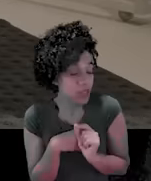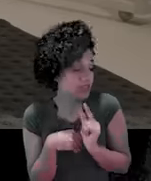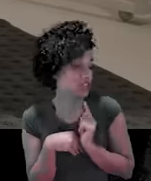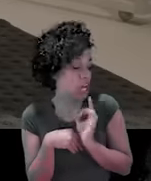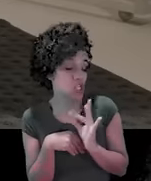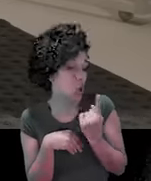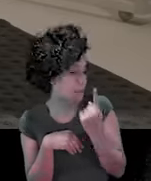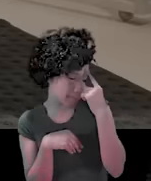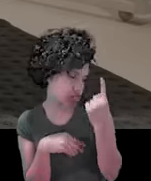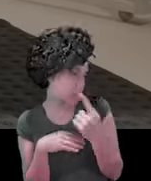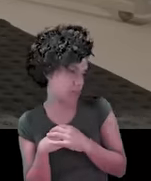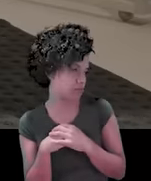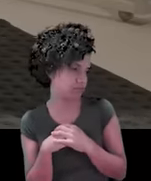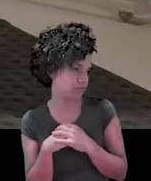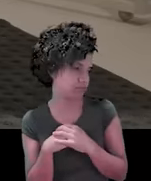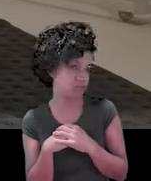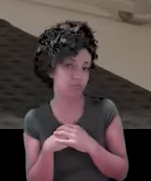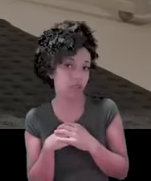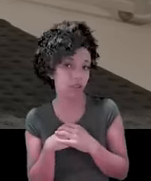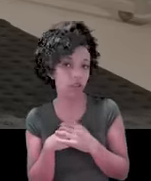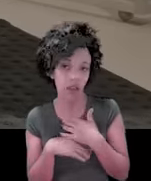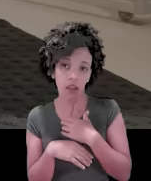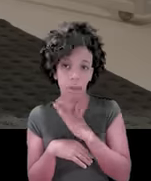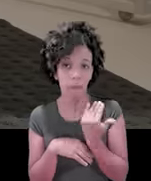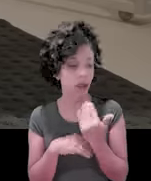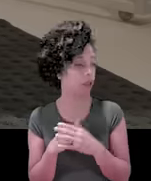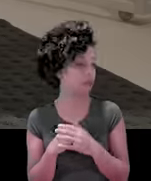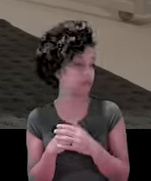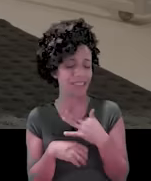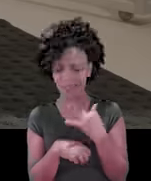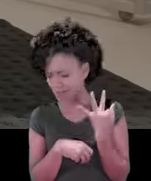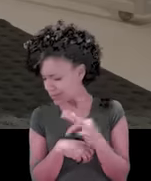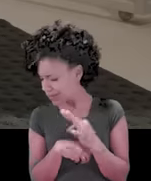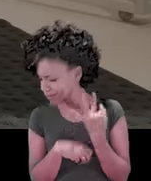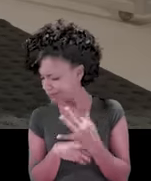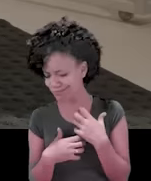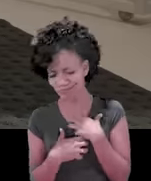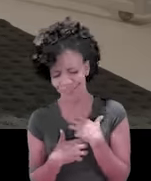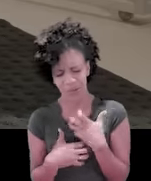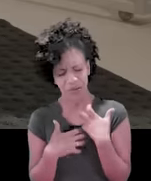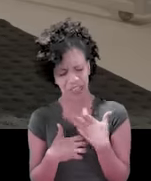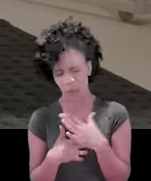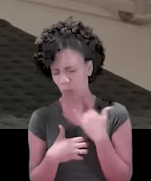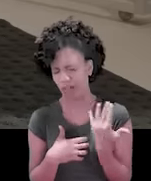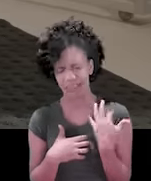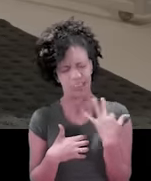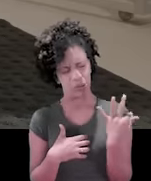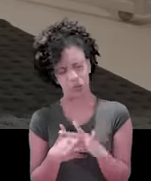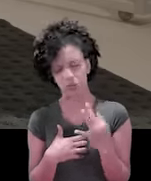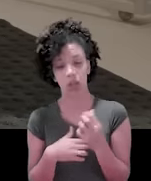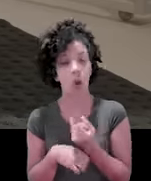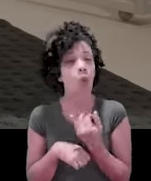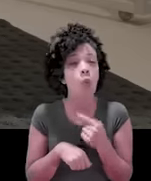sobrou tudo bom pensamento na minha cabeça eu vou morrer e tá doendo eu quero morrer